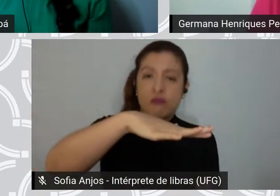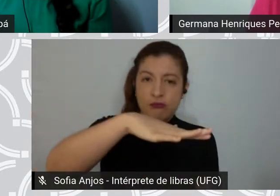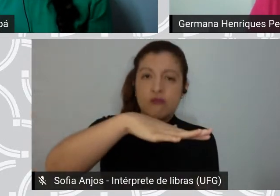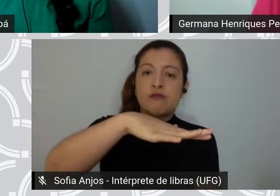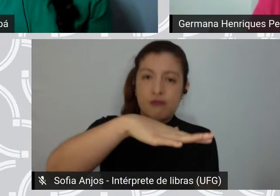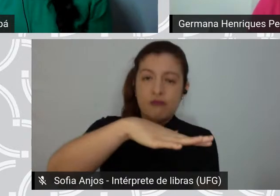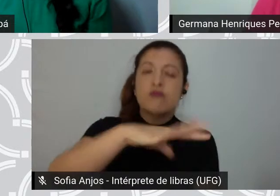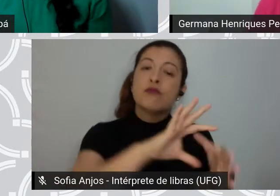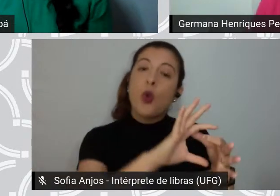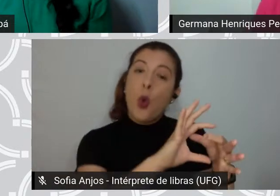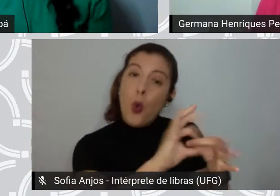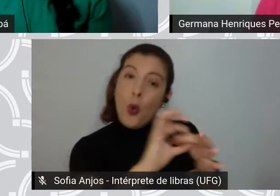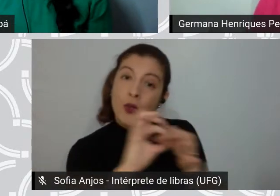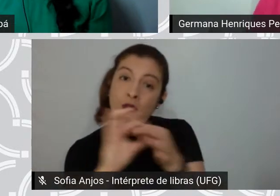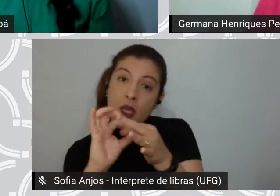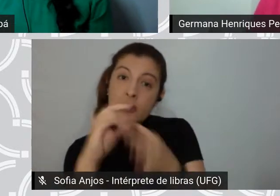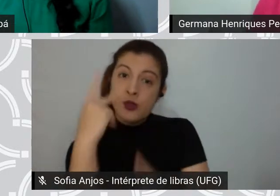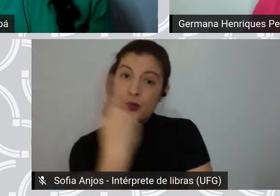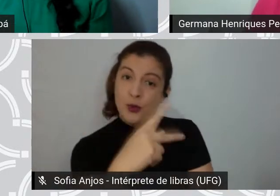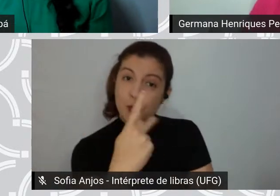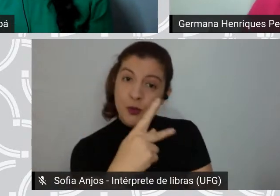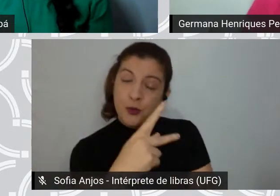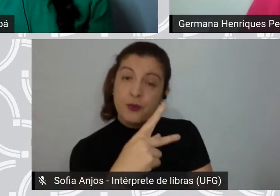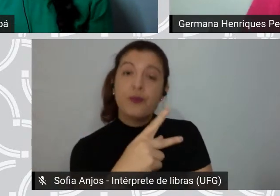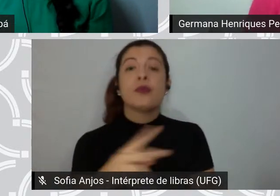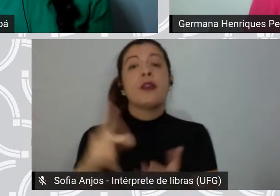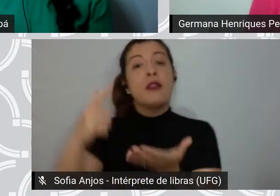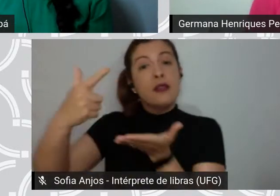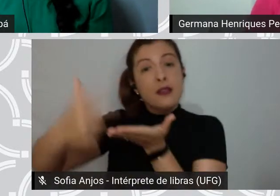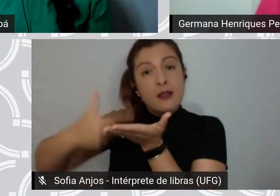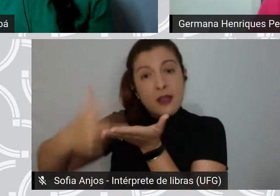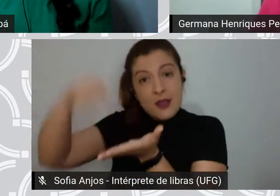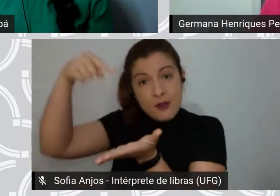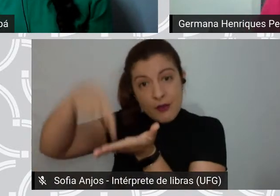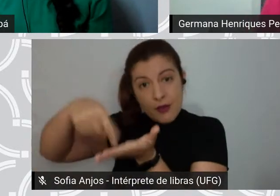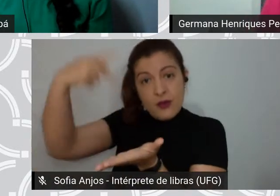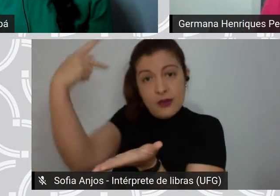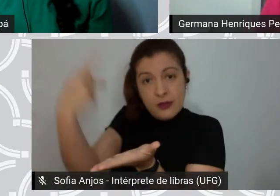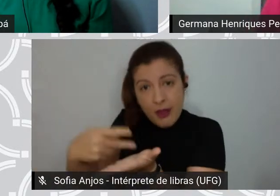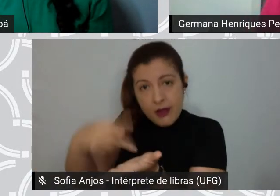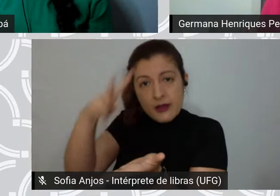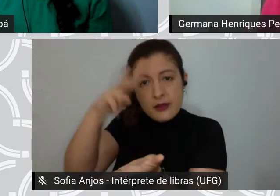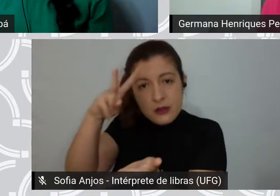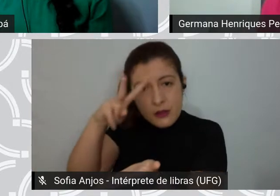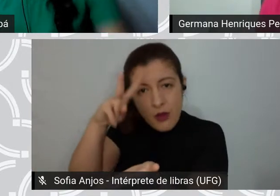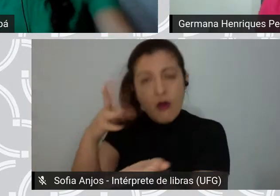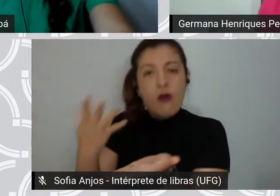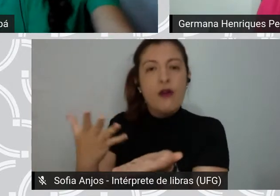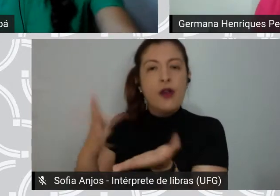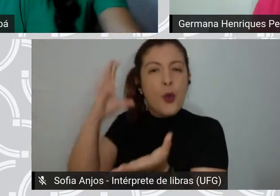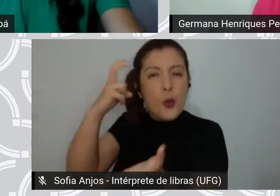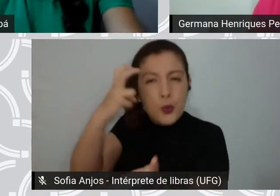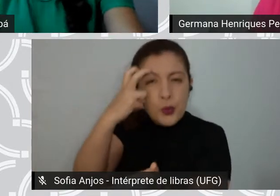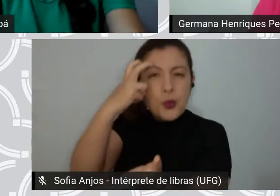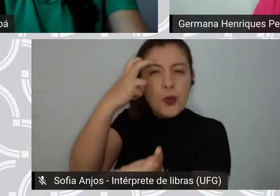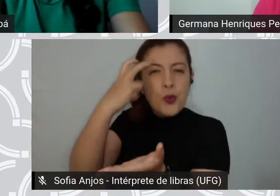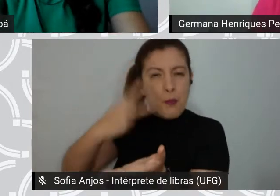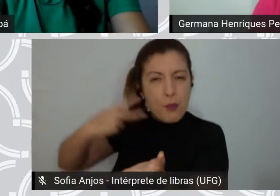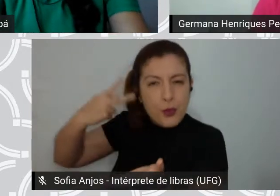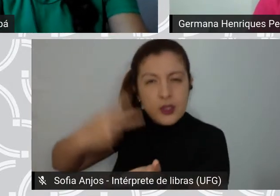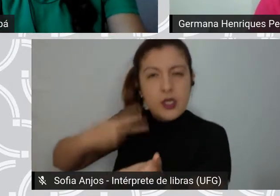A história dos livros, das ideias, das culturas, os movimentos políticos e